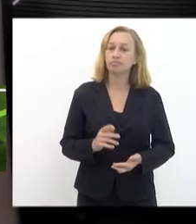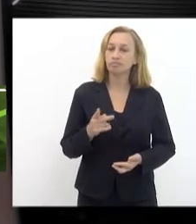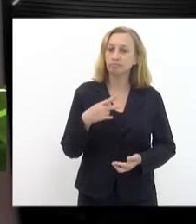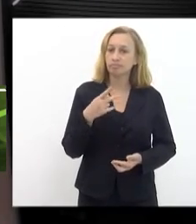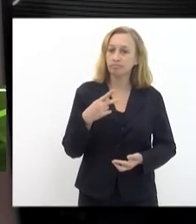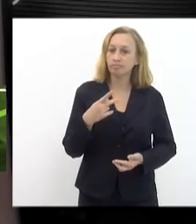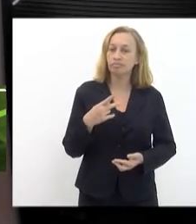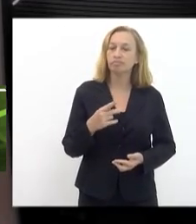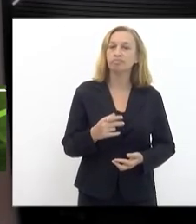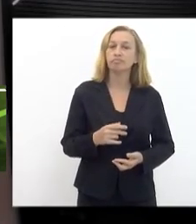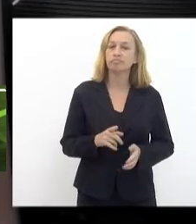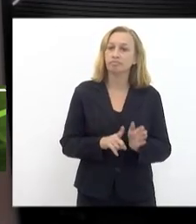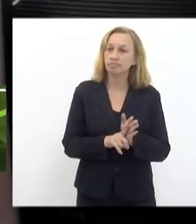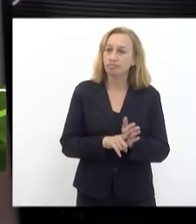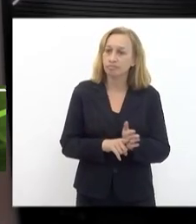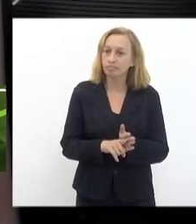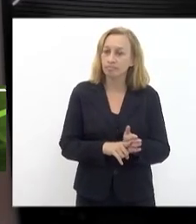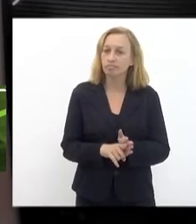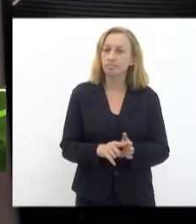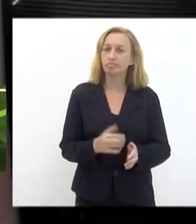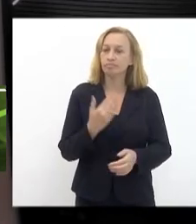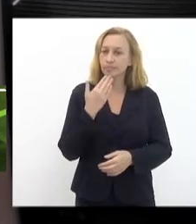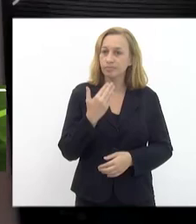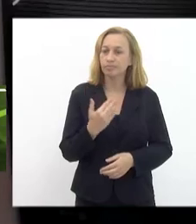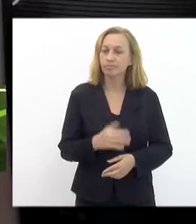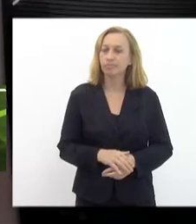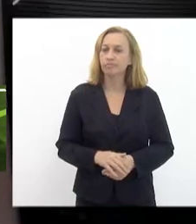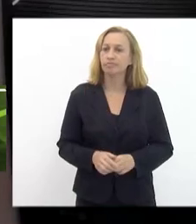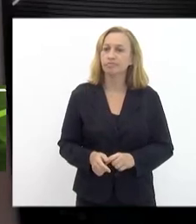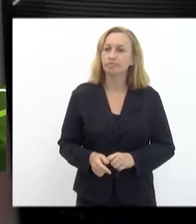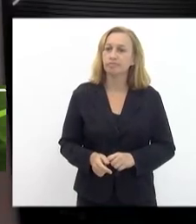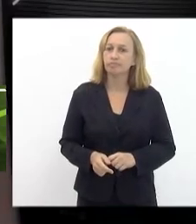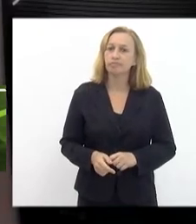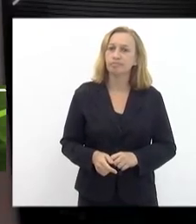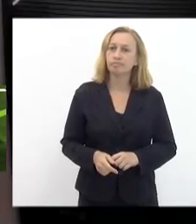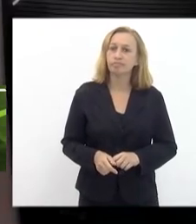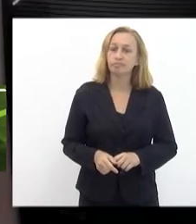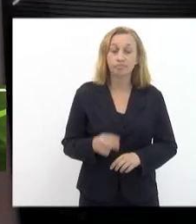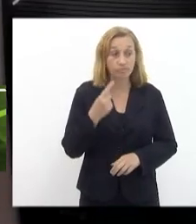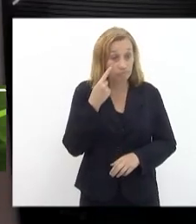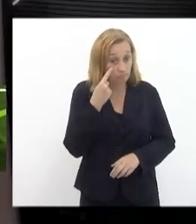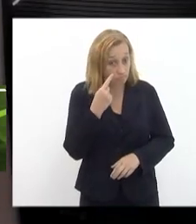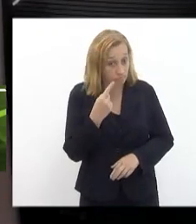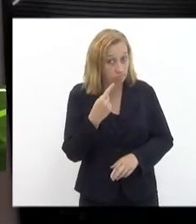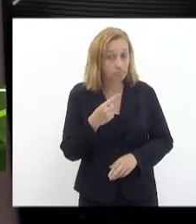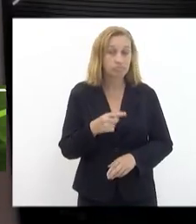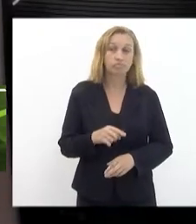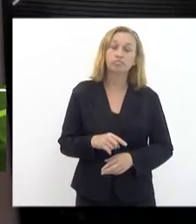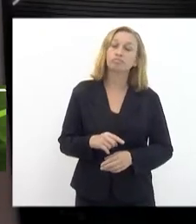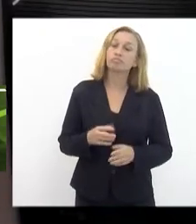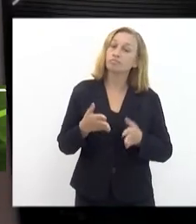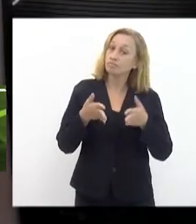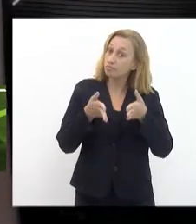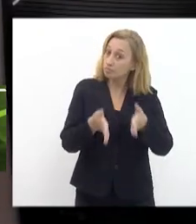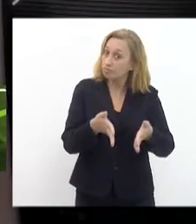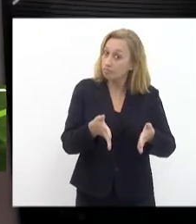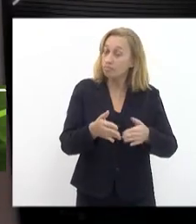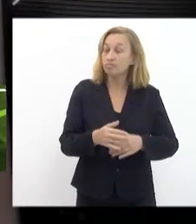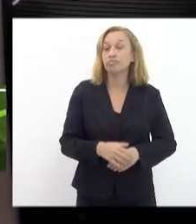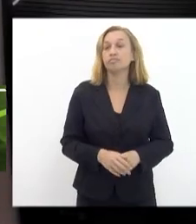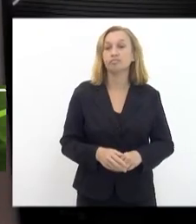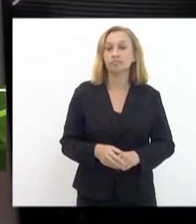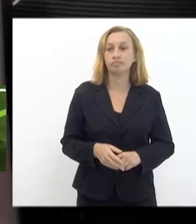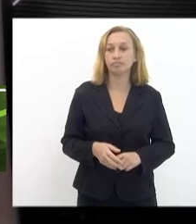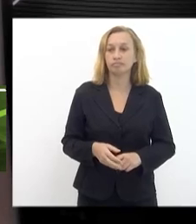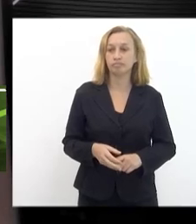estamos fazendo que fosse levado nós estamos oornor o olho nosso tá focado é